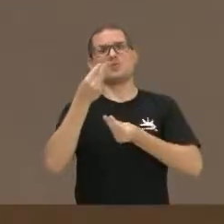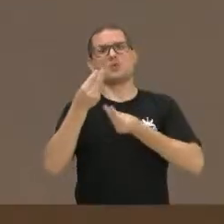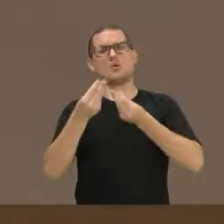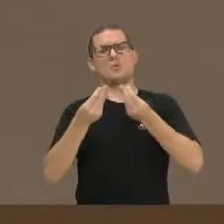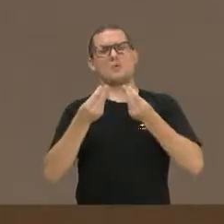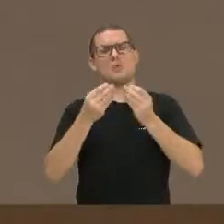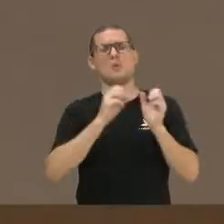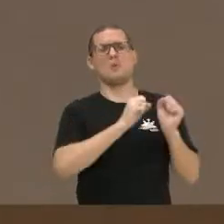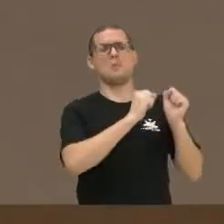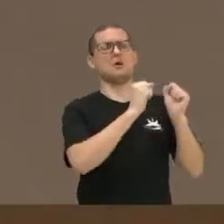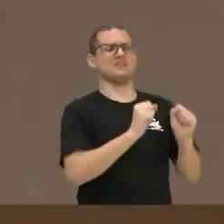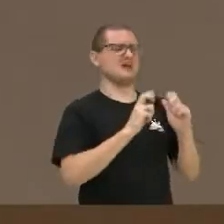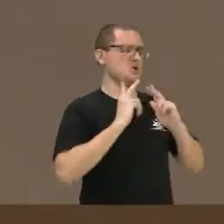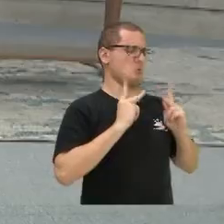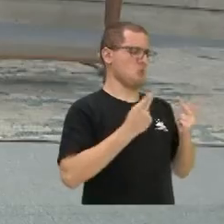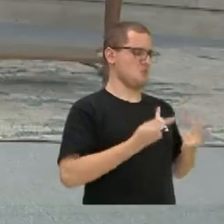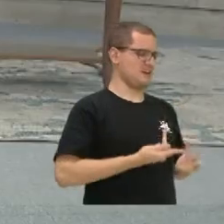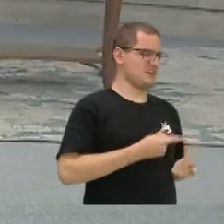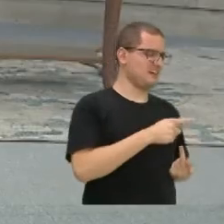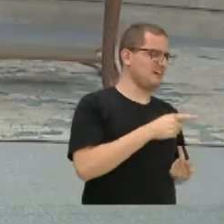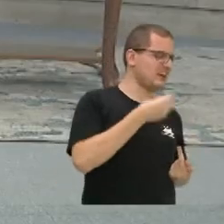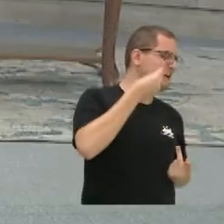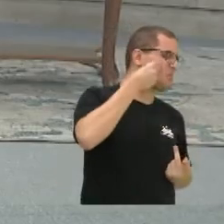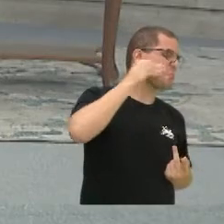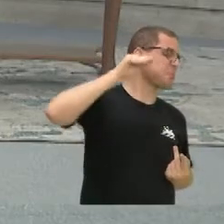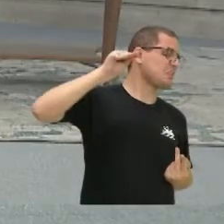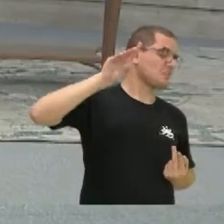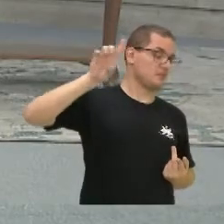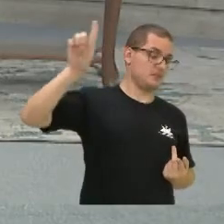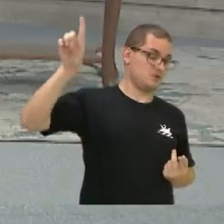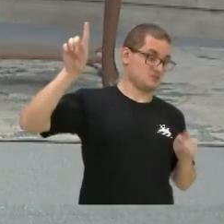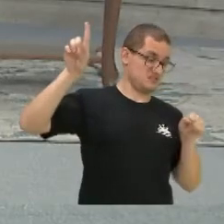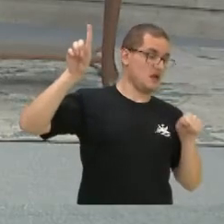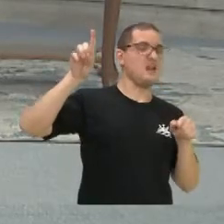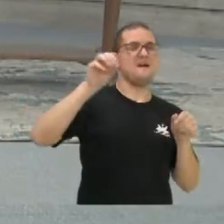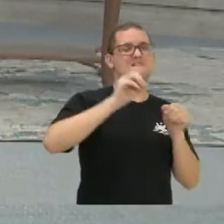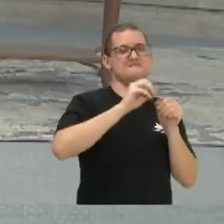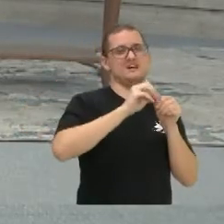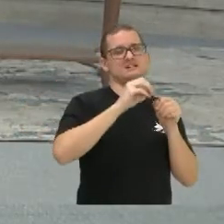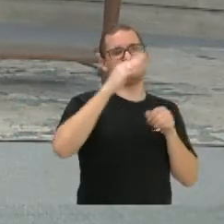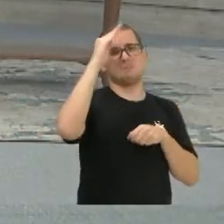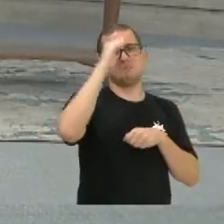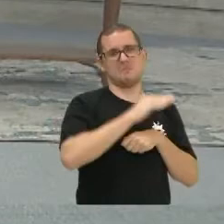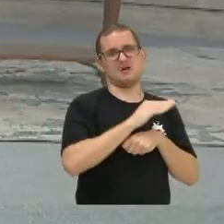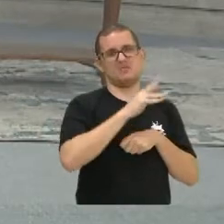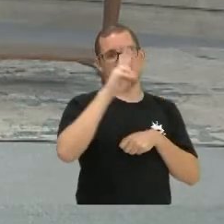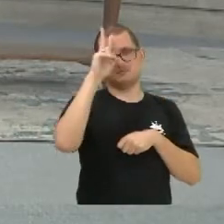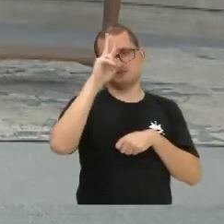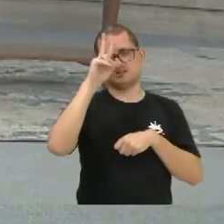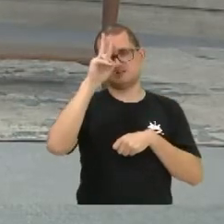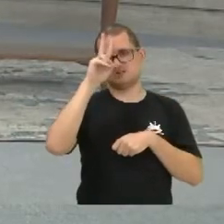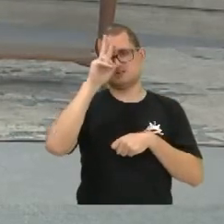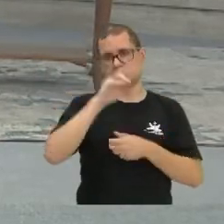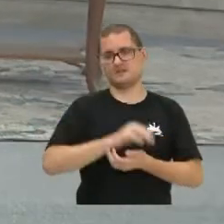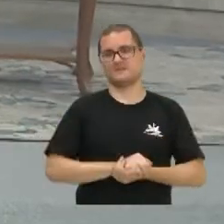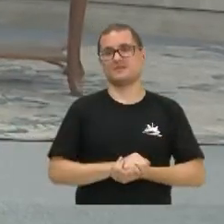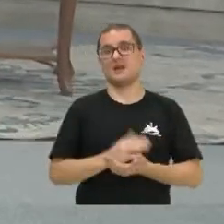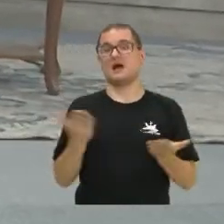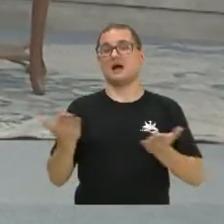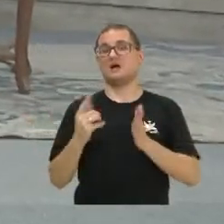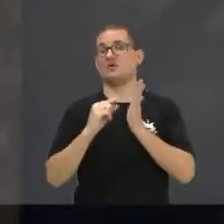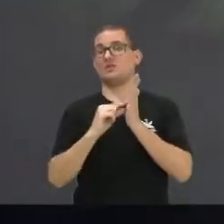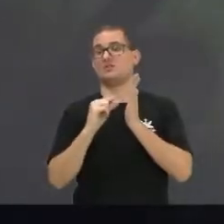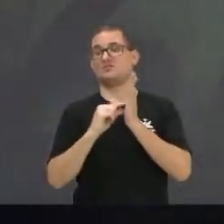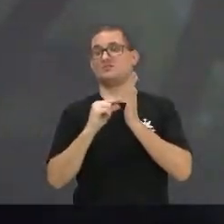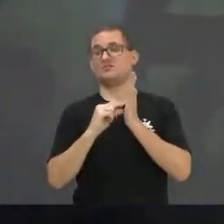humano que ignora deus é capaz de gerar o mal na história e vamos ver o versículo